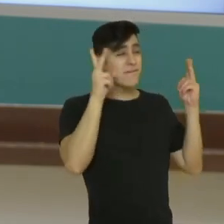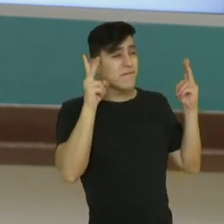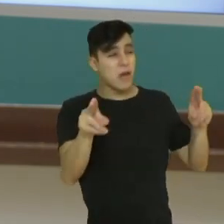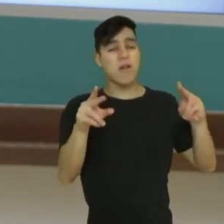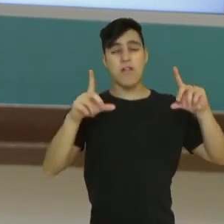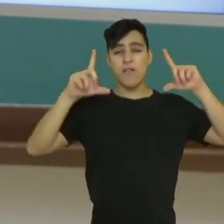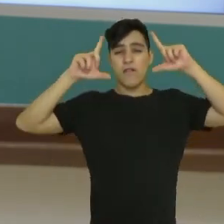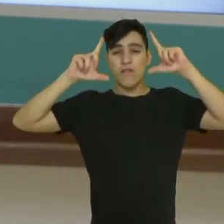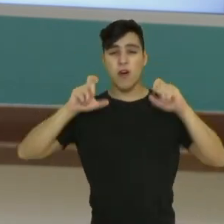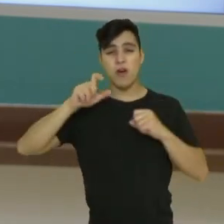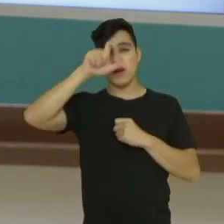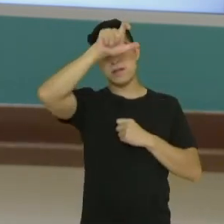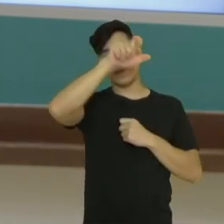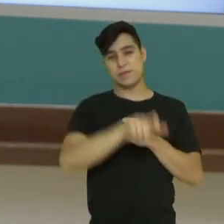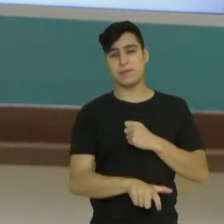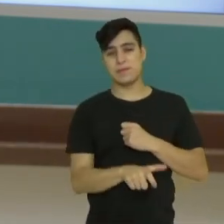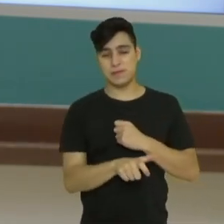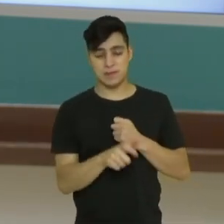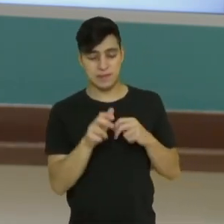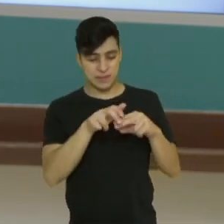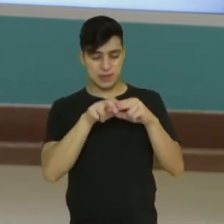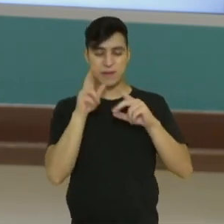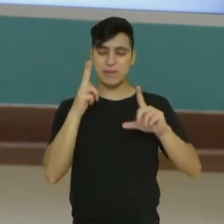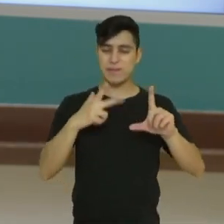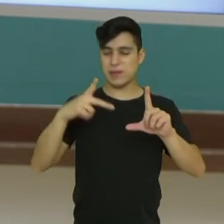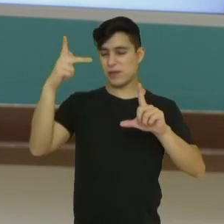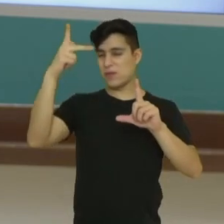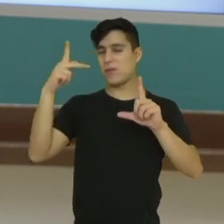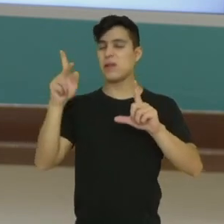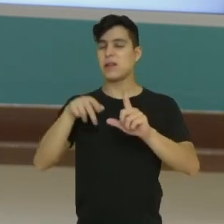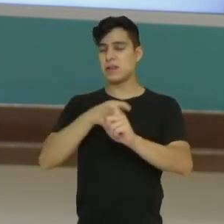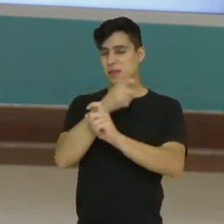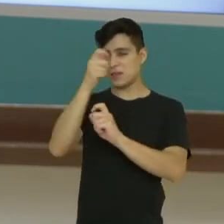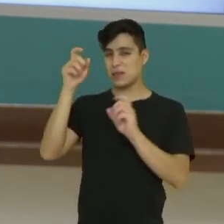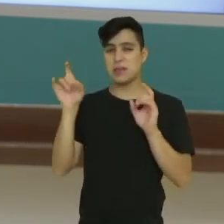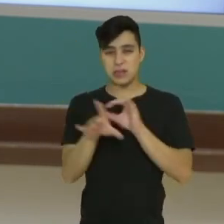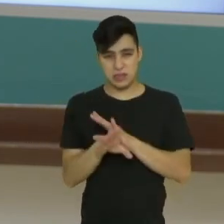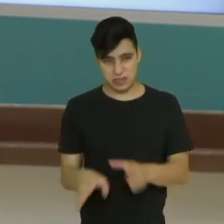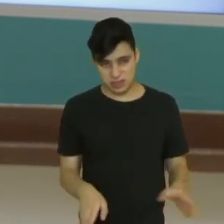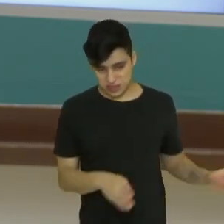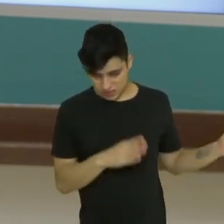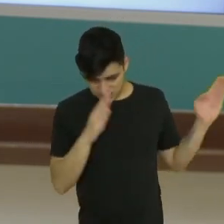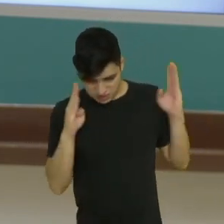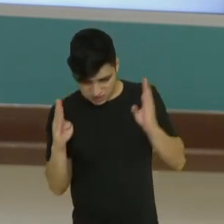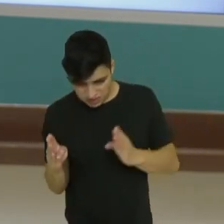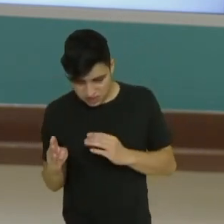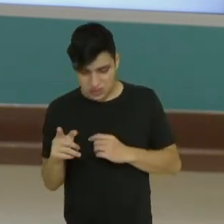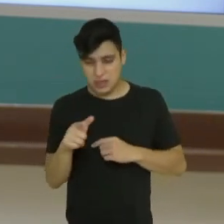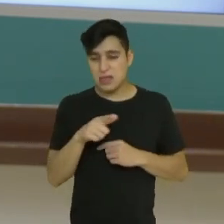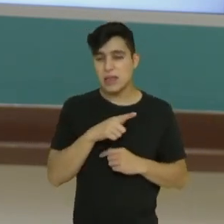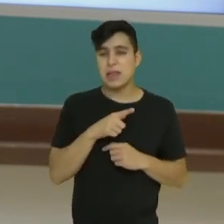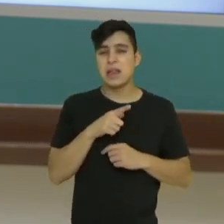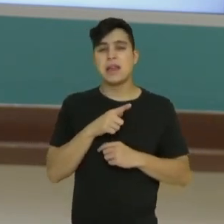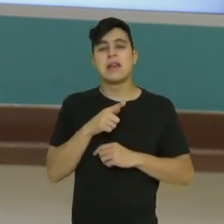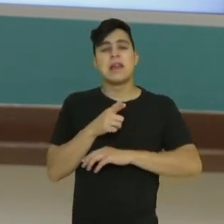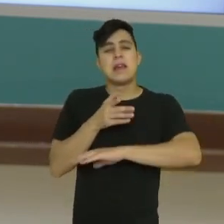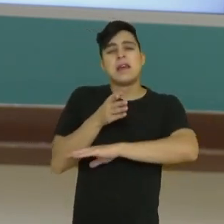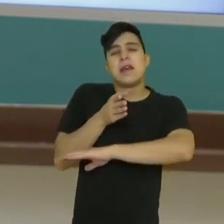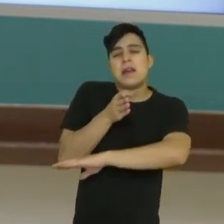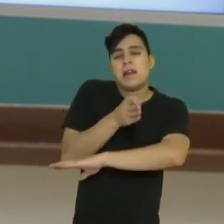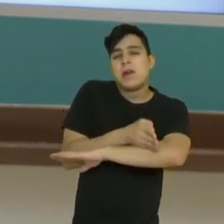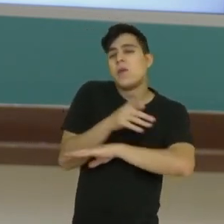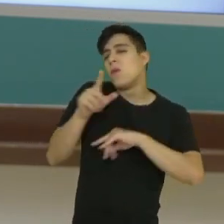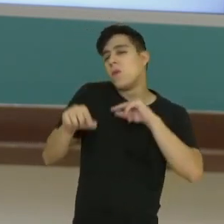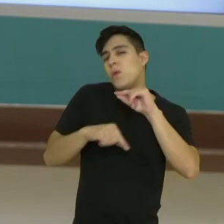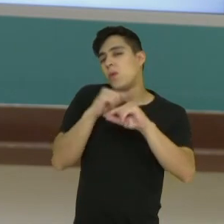fotografia daquela pessoa que está na sua frente através da pintura e da escultura. Passando nisso, nós vamos ter já uma Idade Antiga, a Idade Média. A Idade